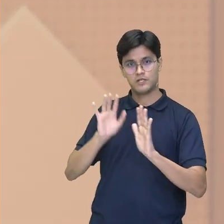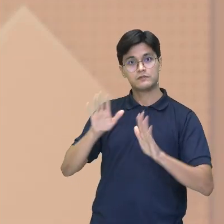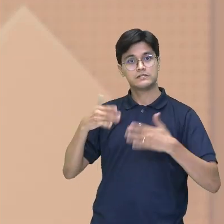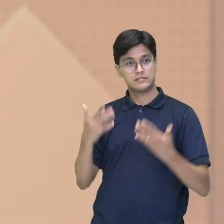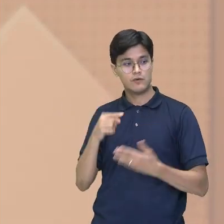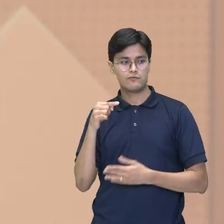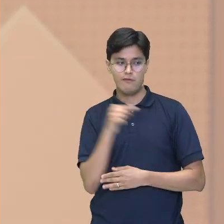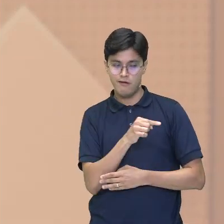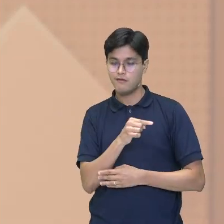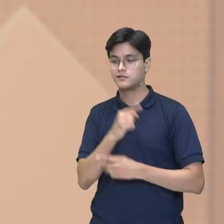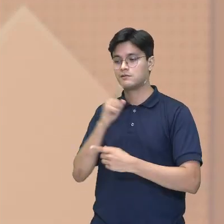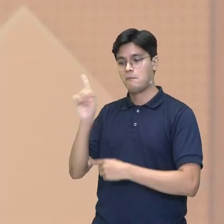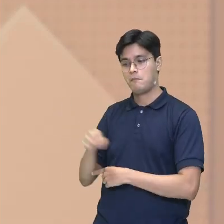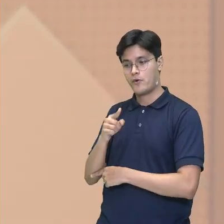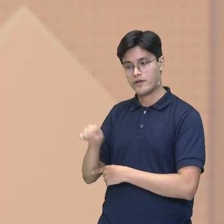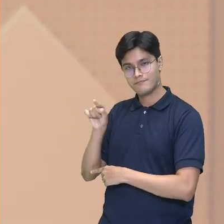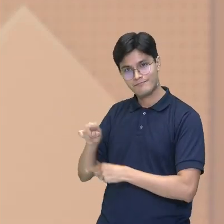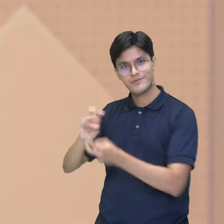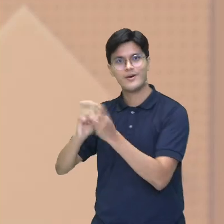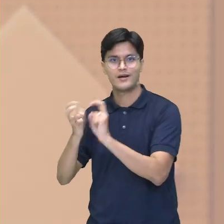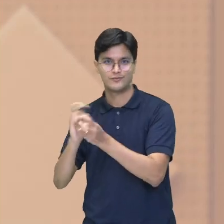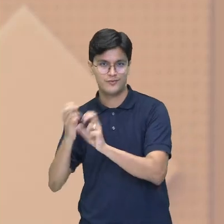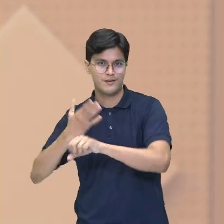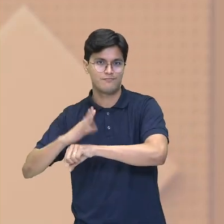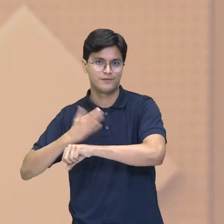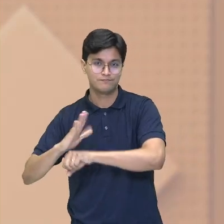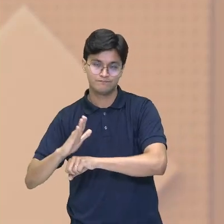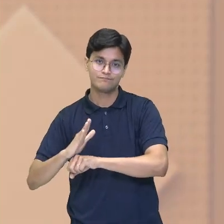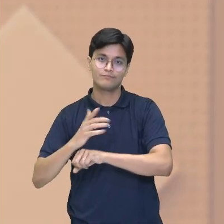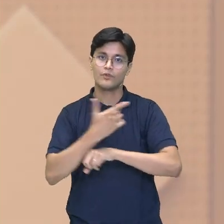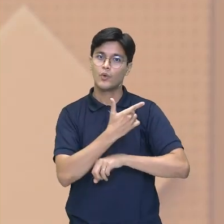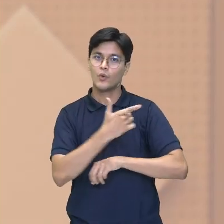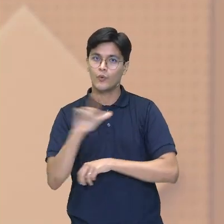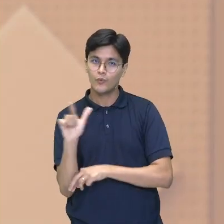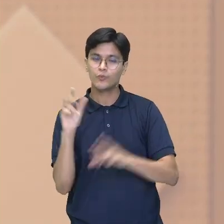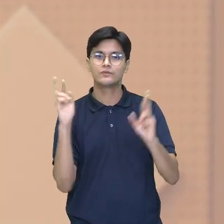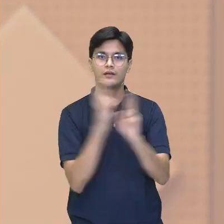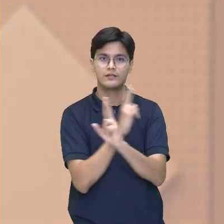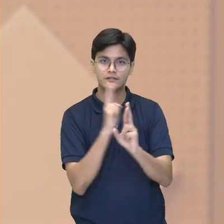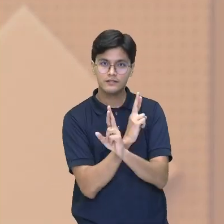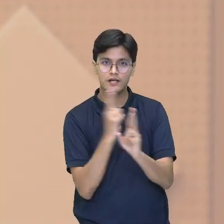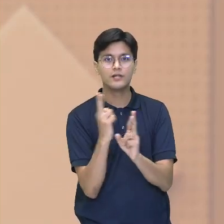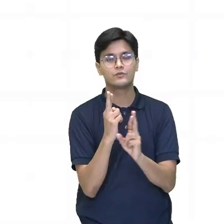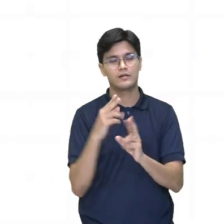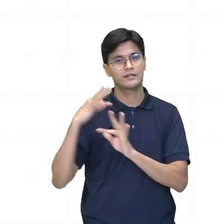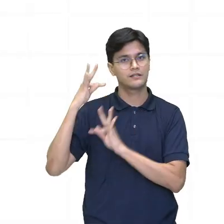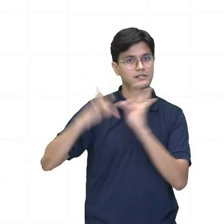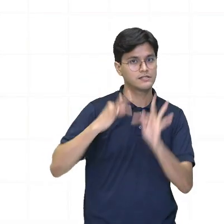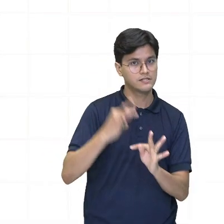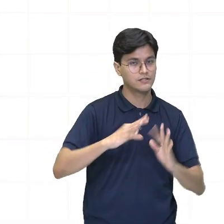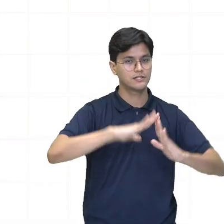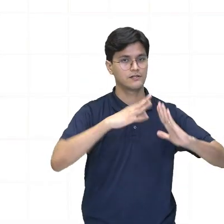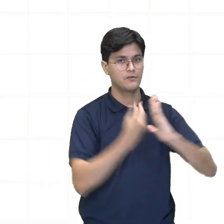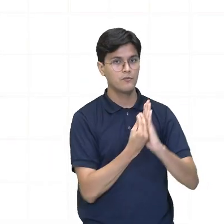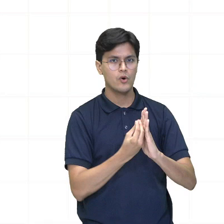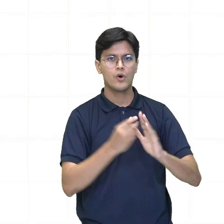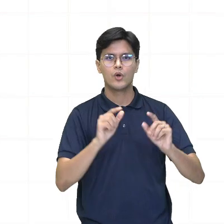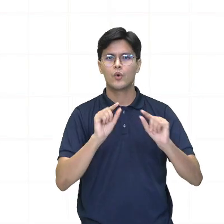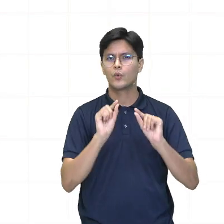certo? Outra questão também que podemos levantar em relação às tradições quilombolas são as danças,